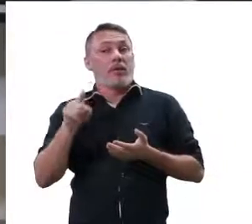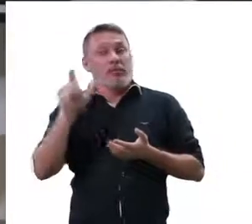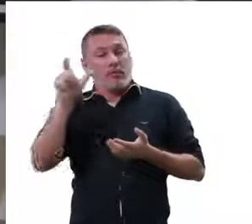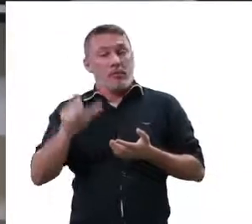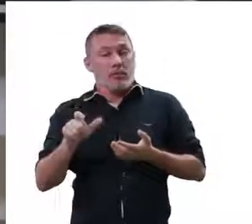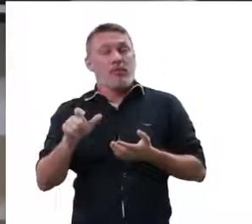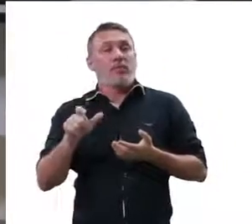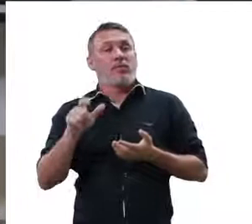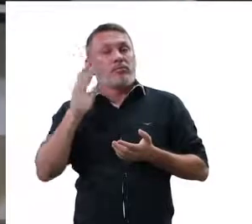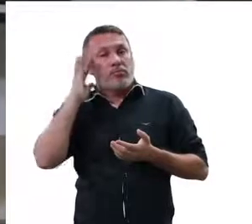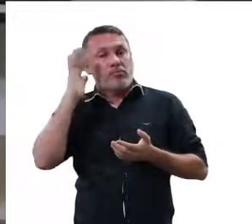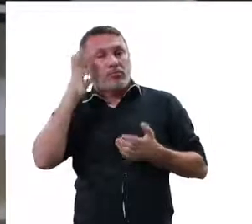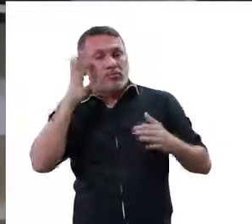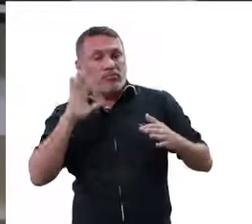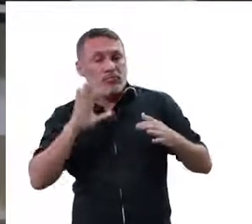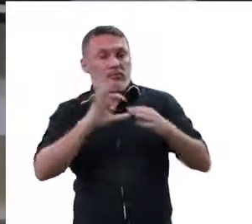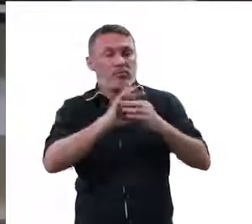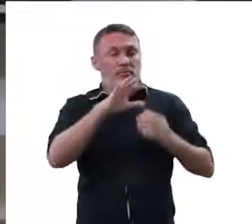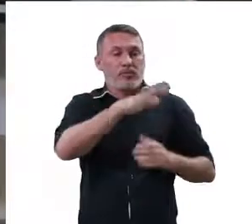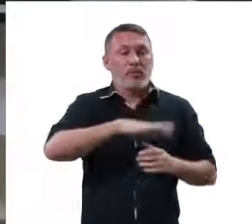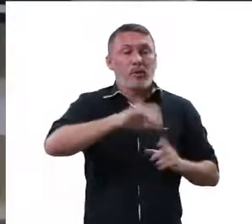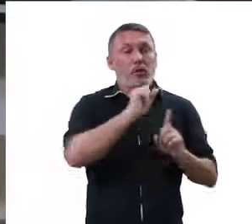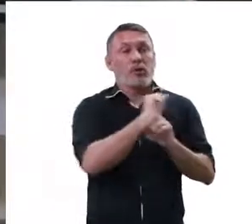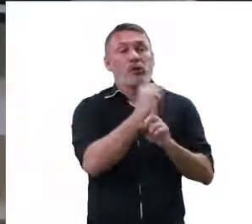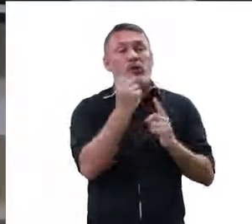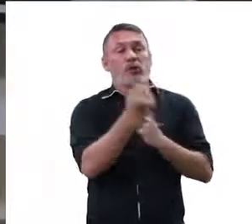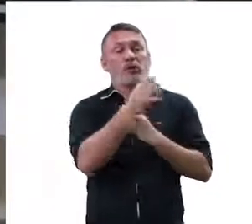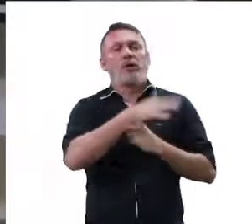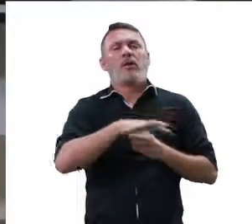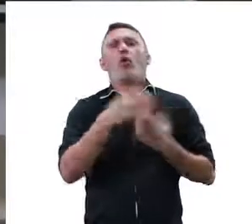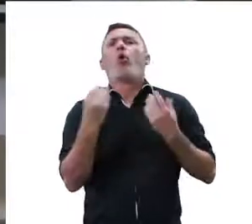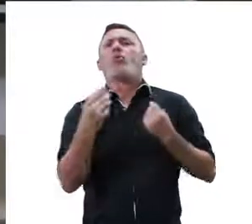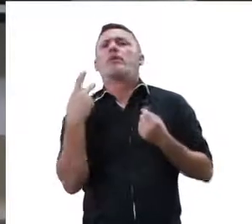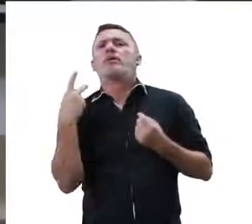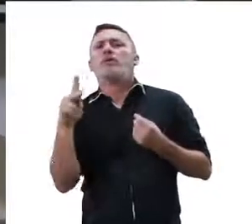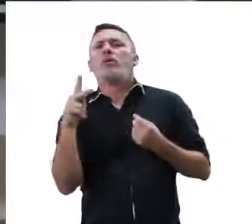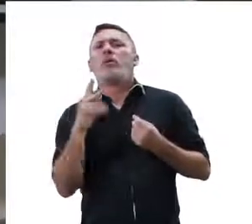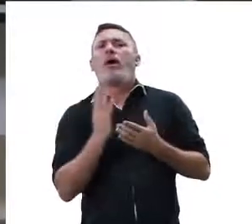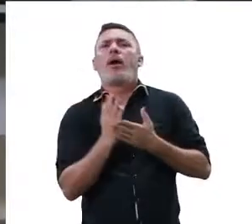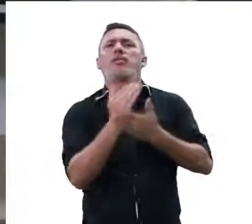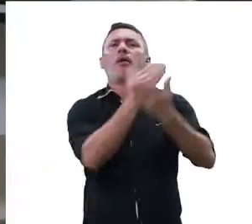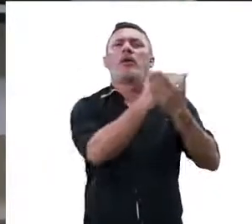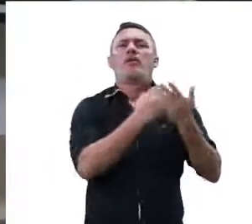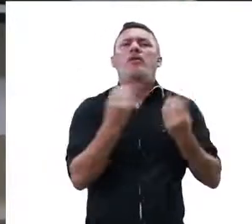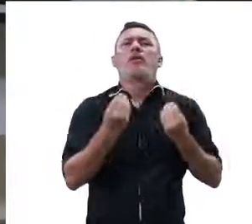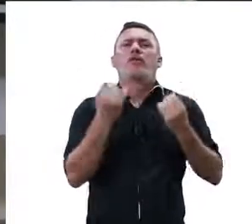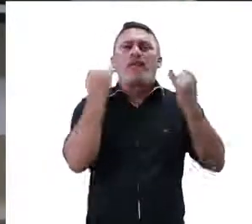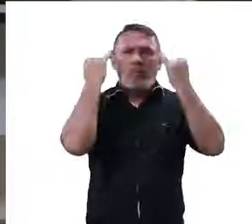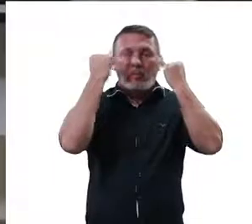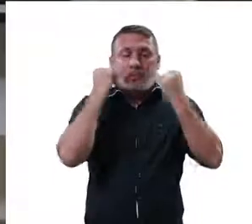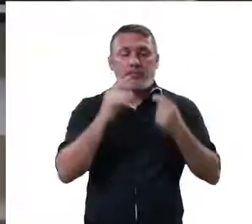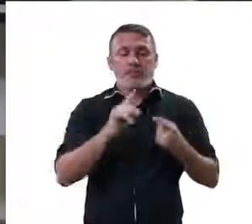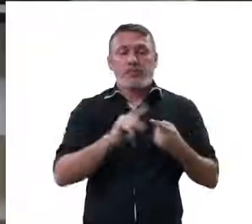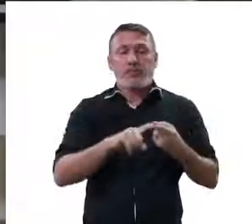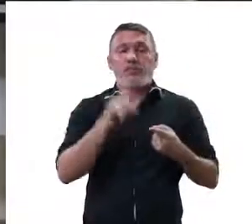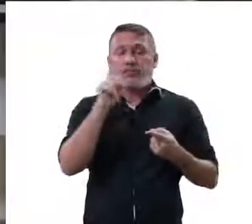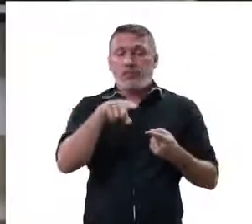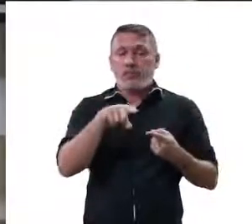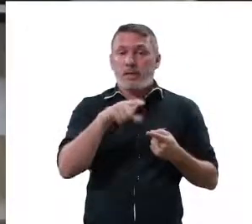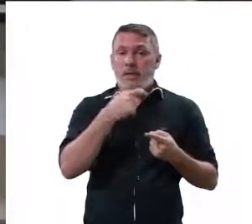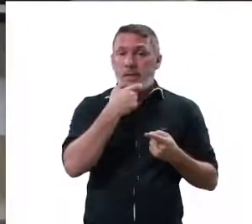partir dessa coisa do tipo ideal, sociedades distintas. Ele vai pegar a sociedade inglesa